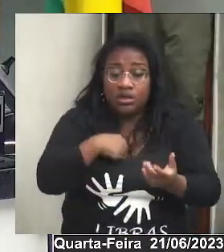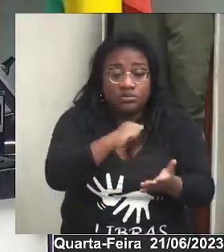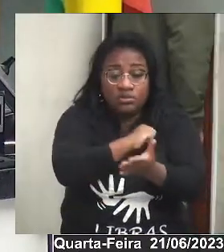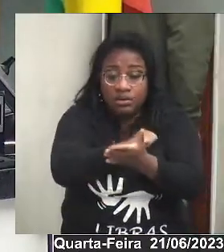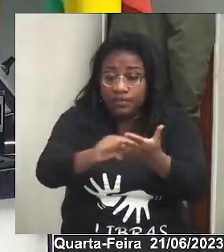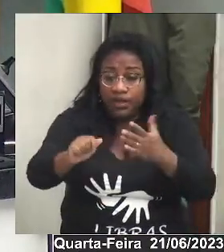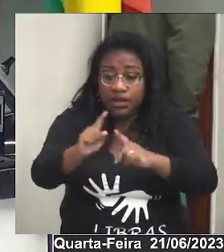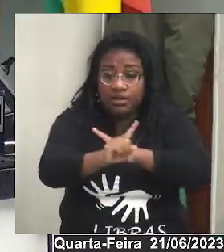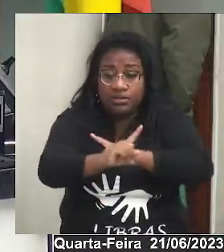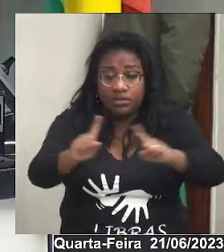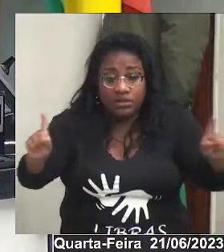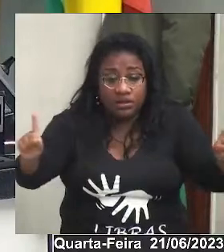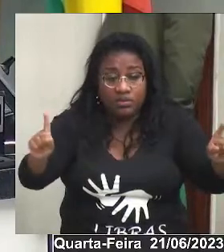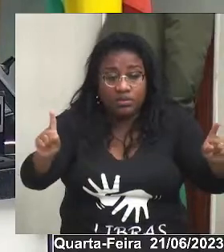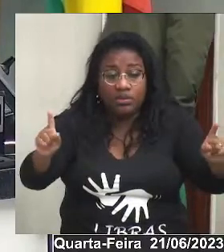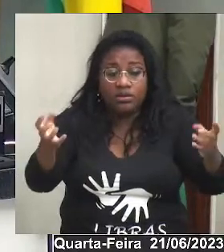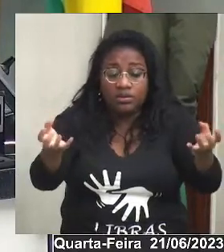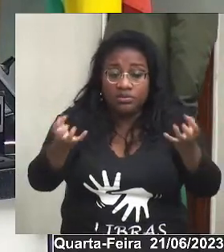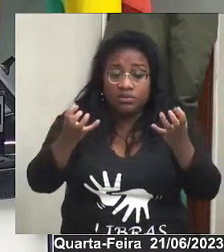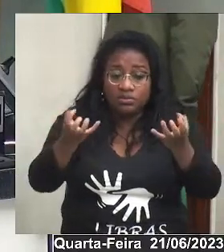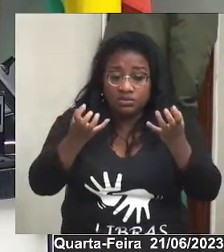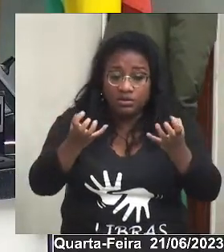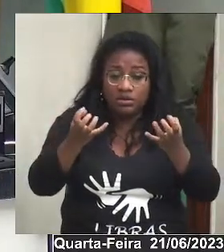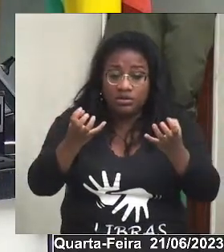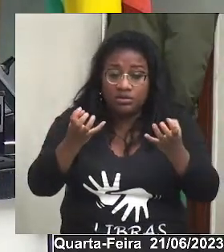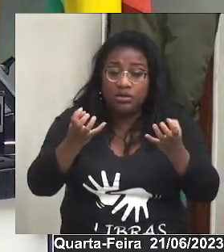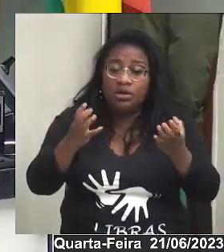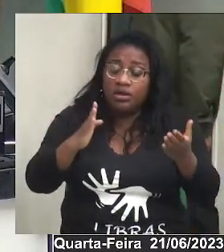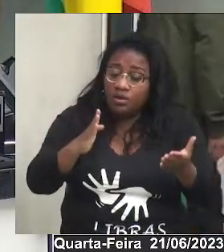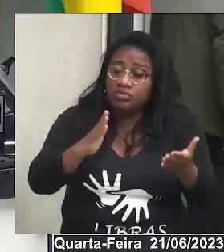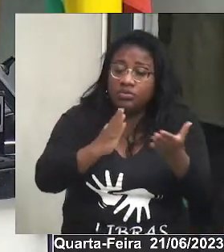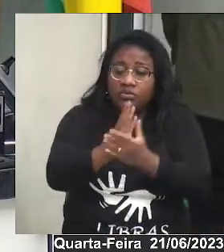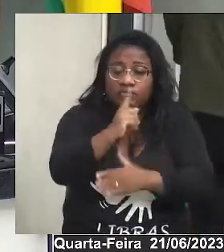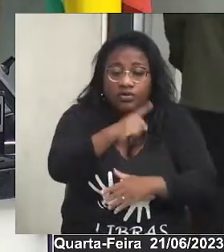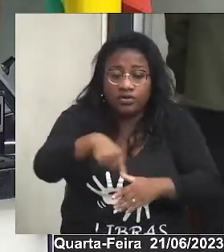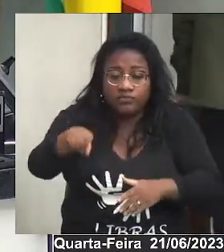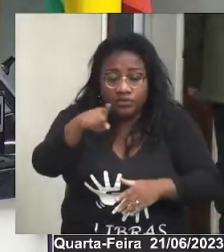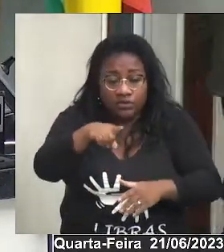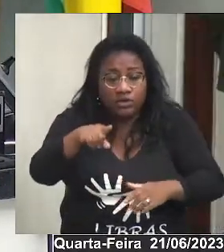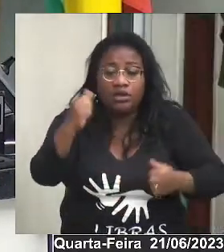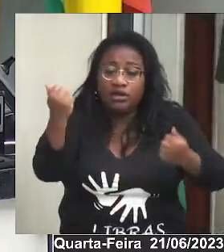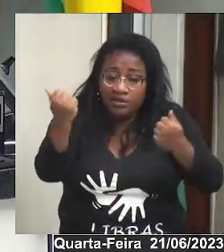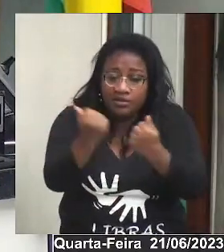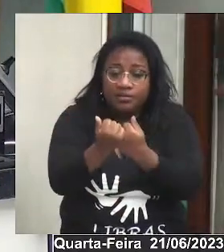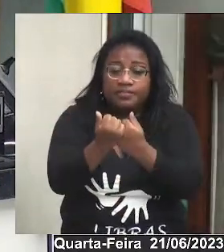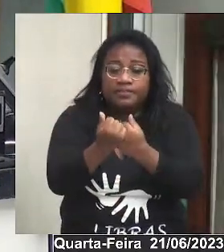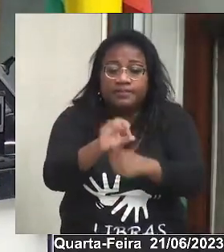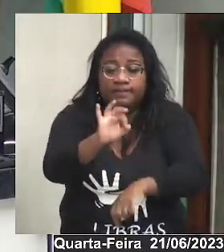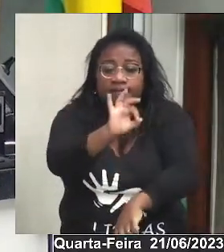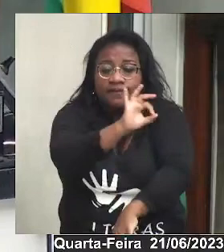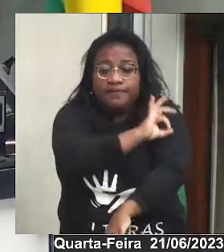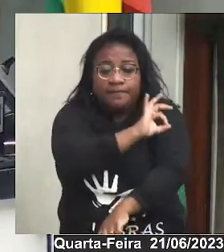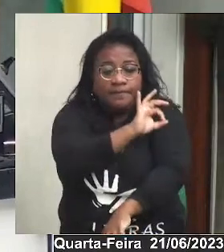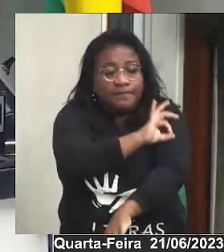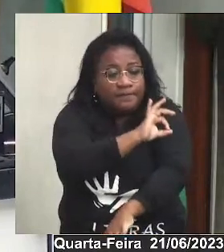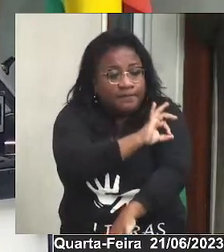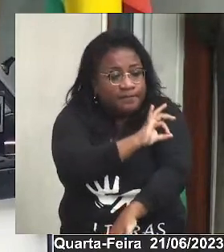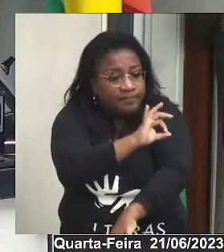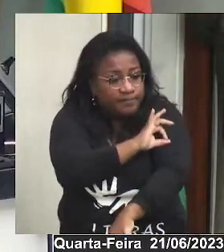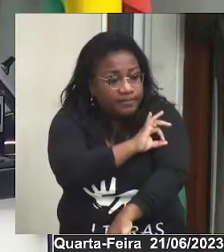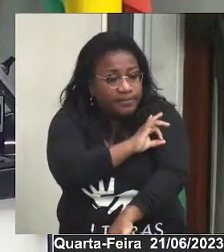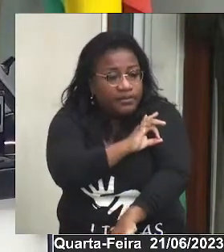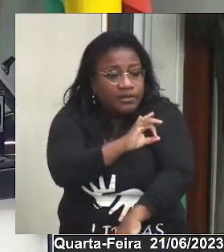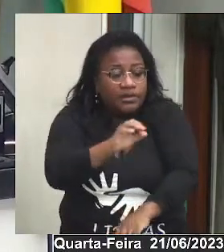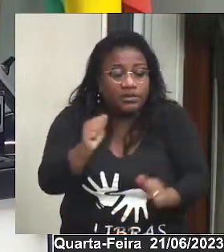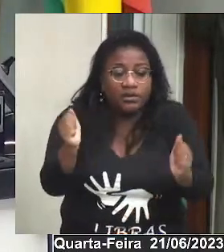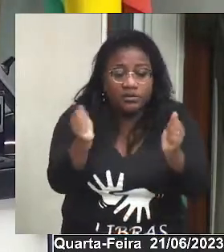vou apagar isso, nem ninguém aqui não. E eu deixei bem claro que eu sou a favor de vocês, como o vice-prefeito também disse. Disse e deu a